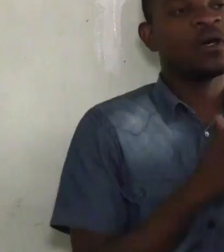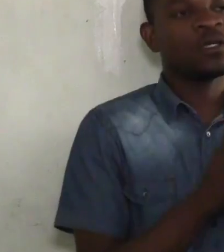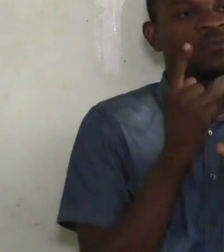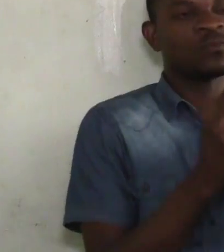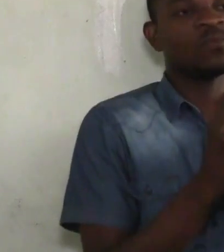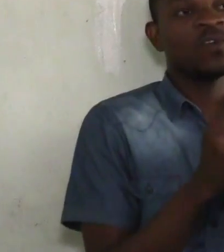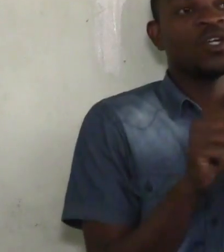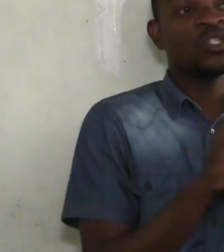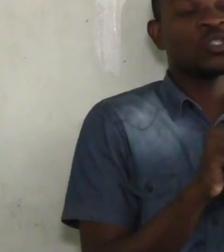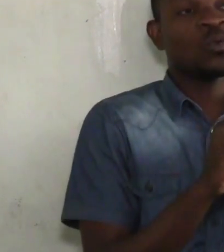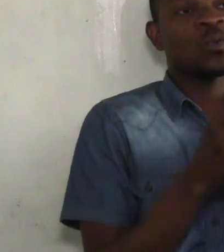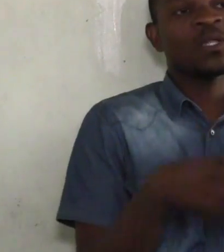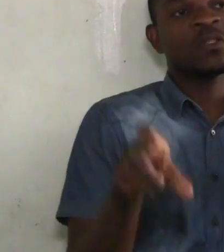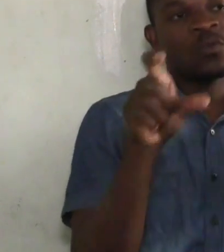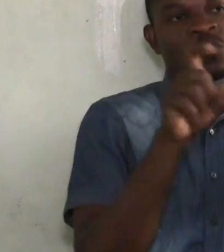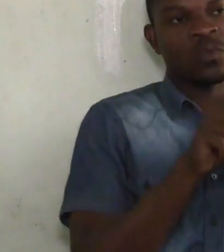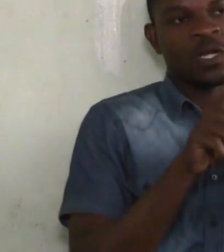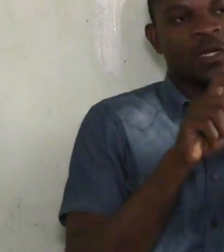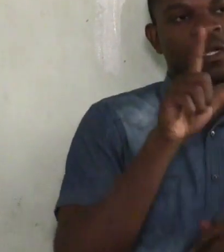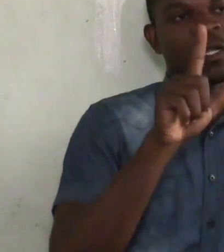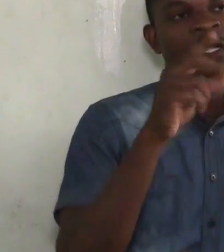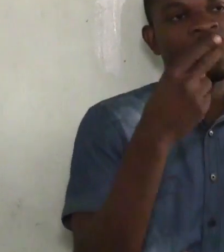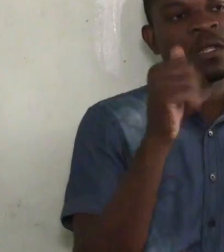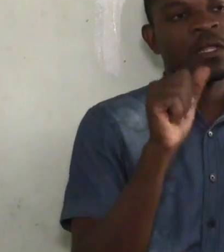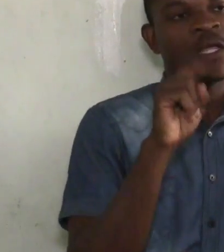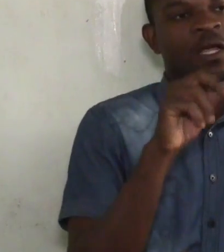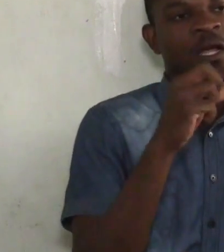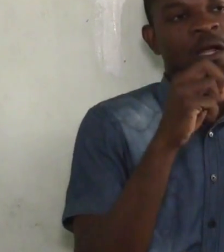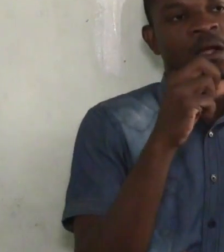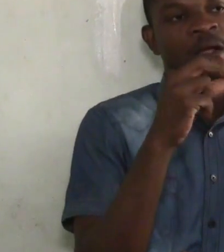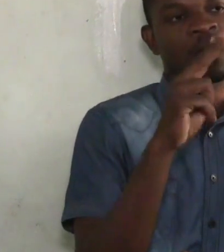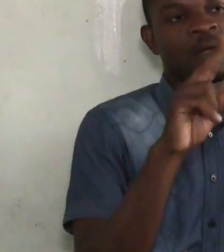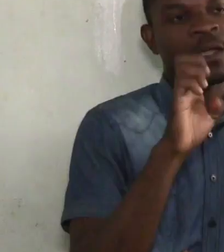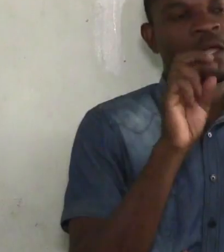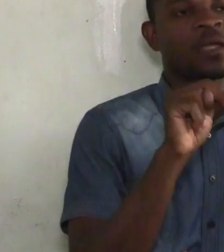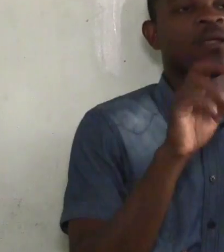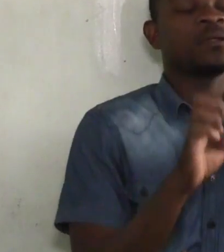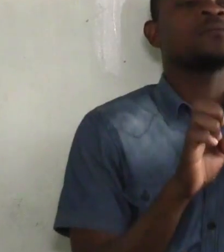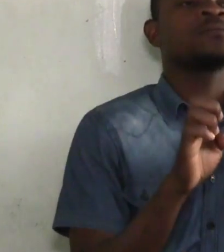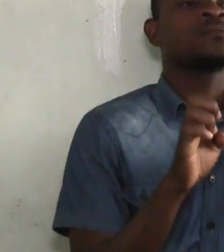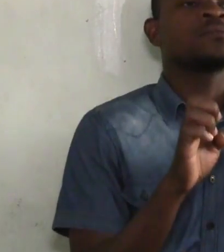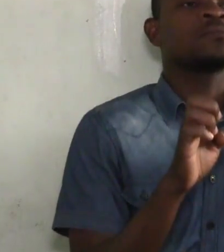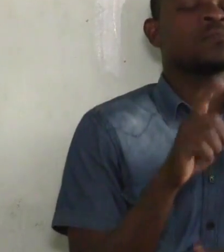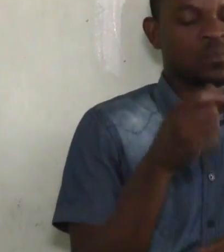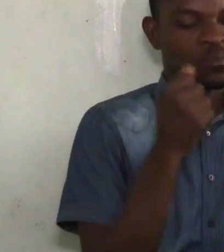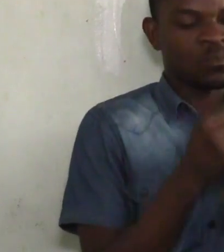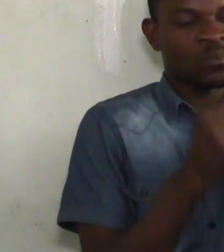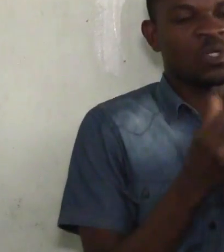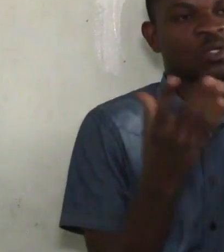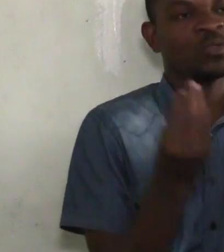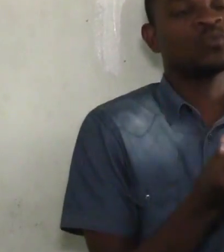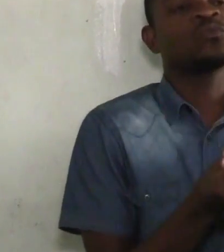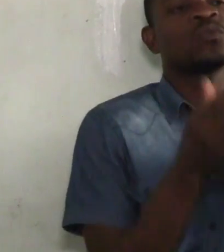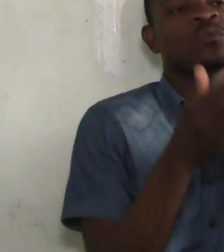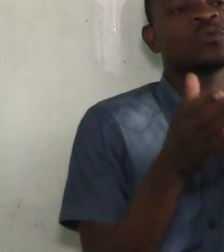e ele que tem trabalhado com os